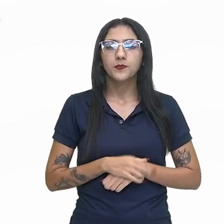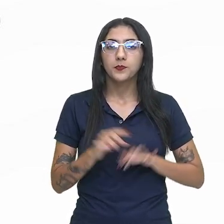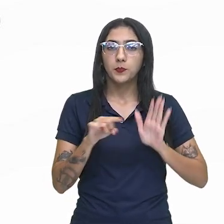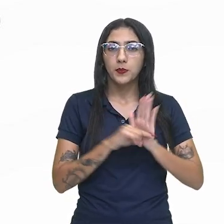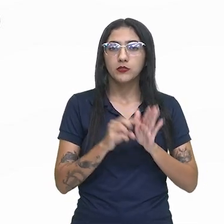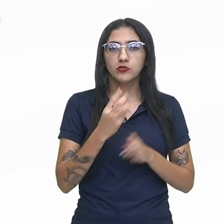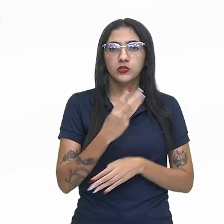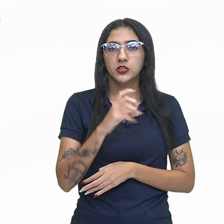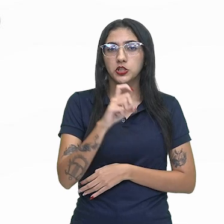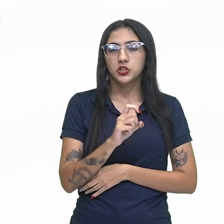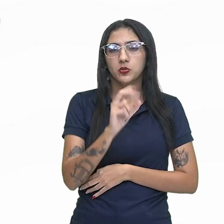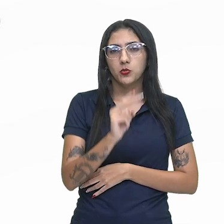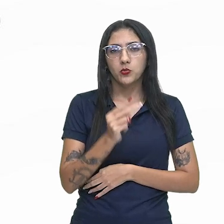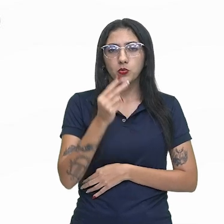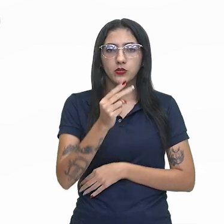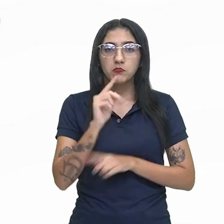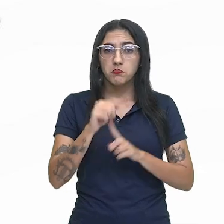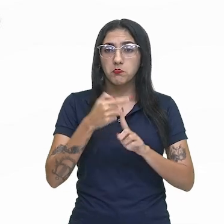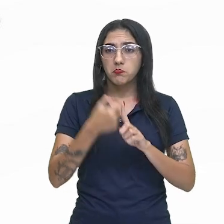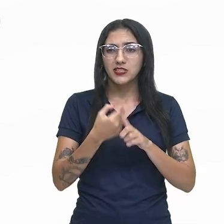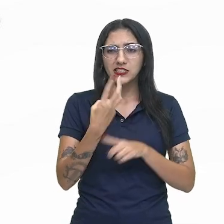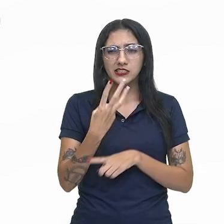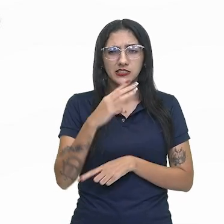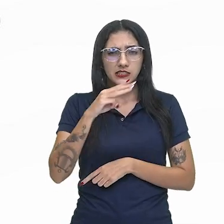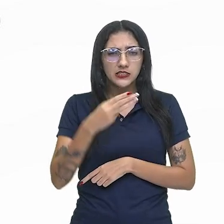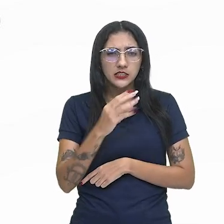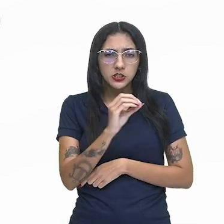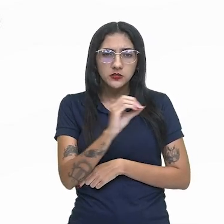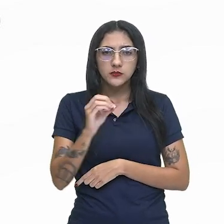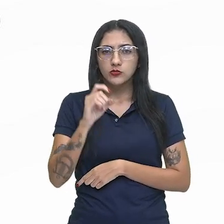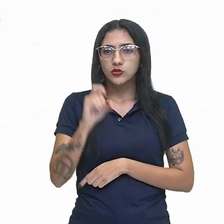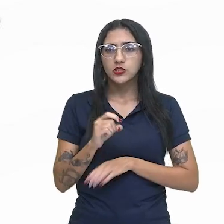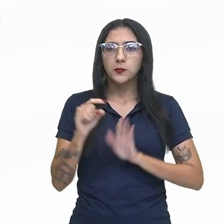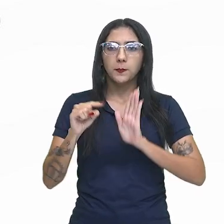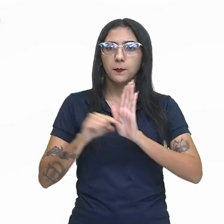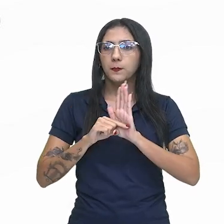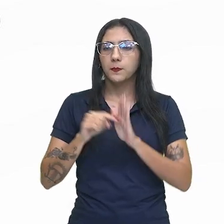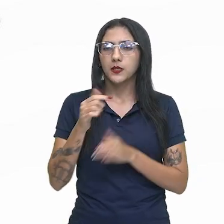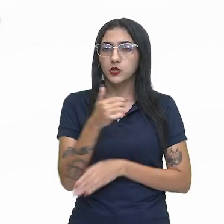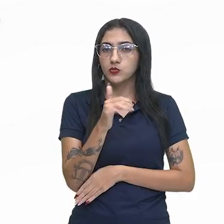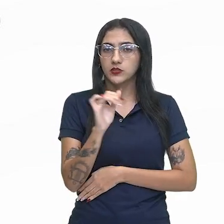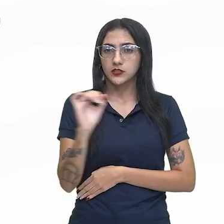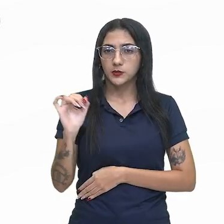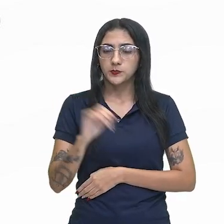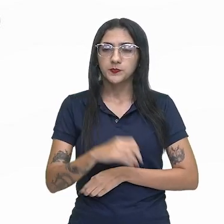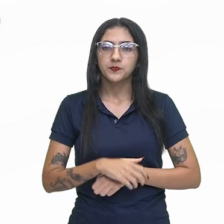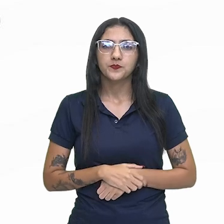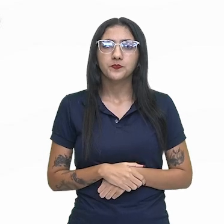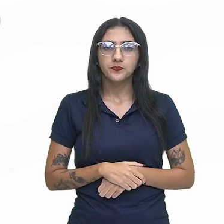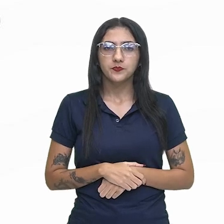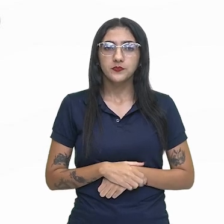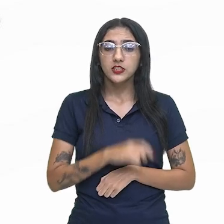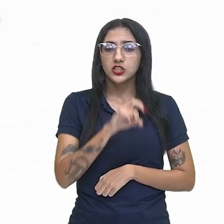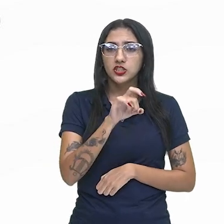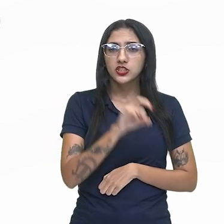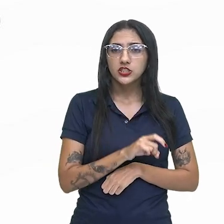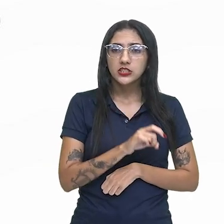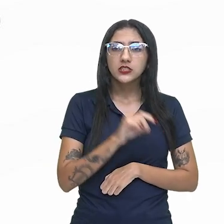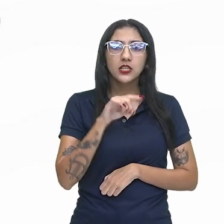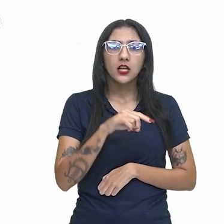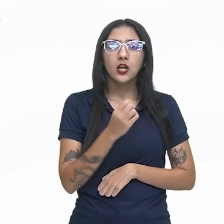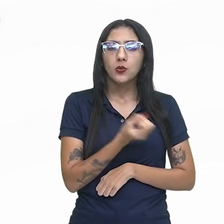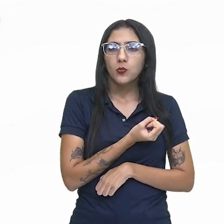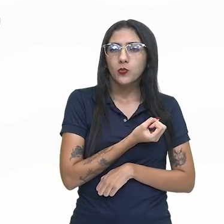quadrado mais 3.000x menos 100, em que x representa a quantidade